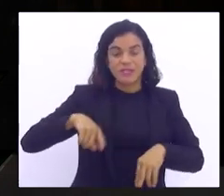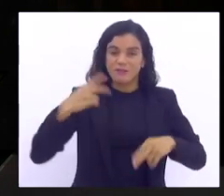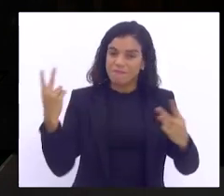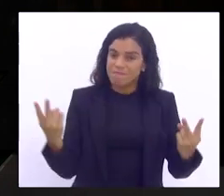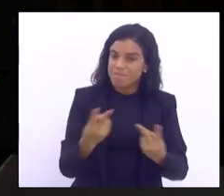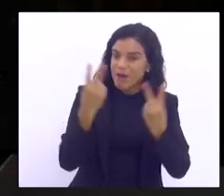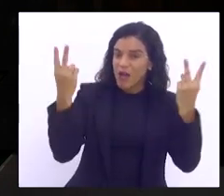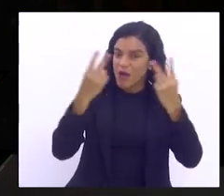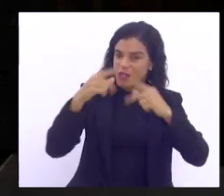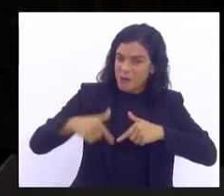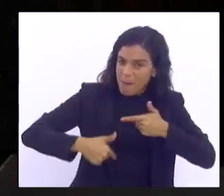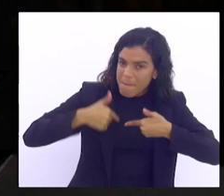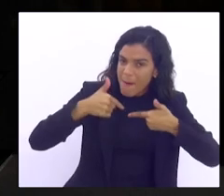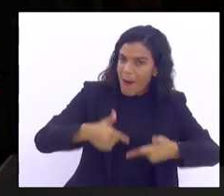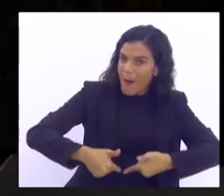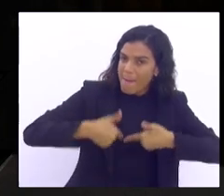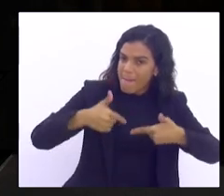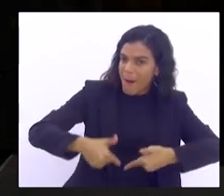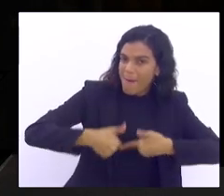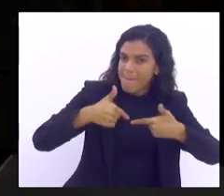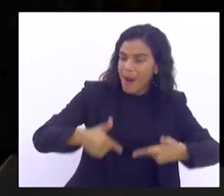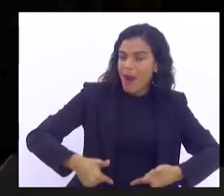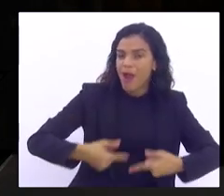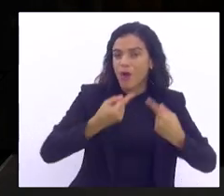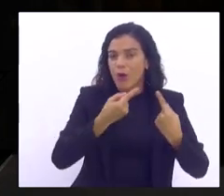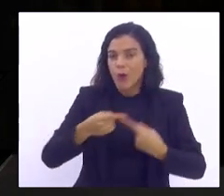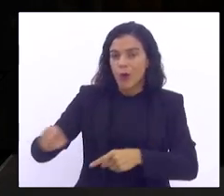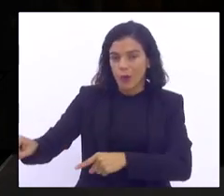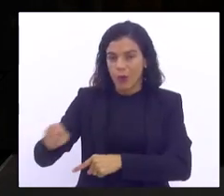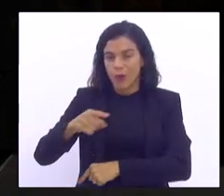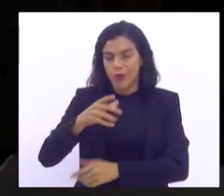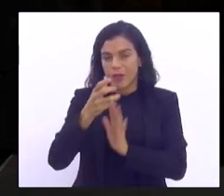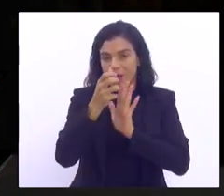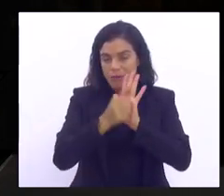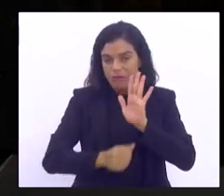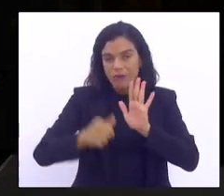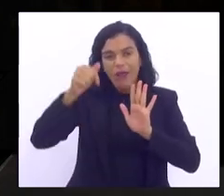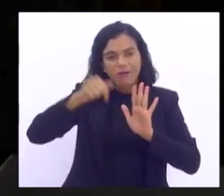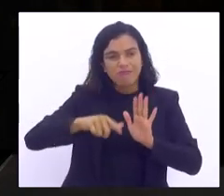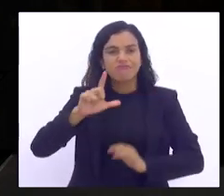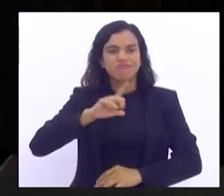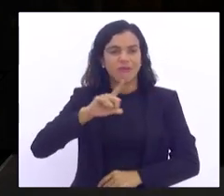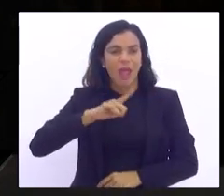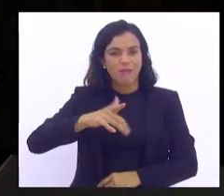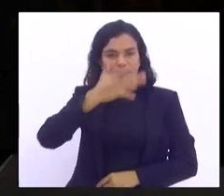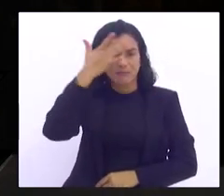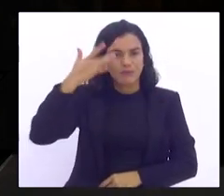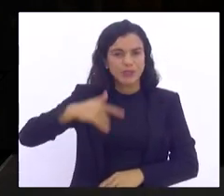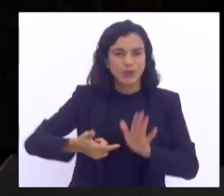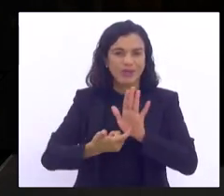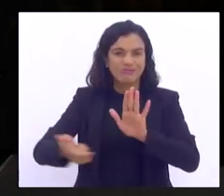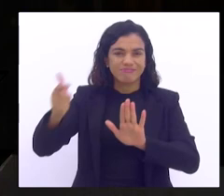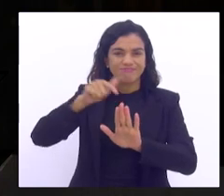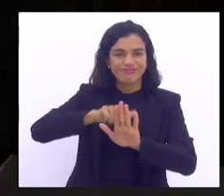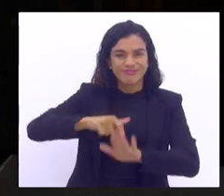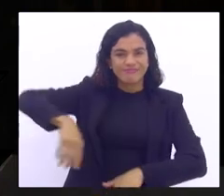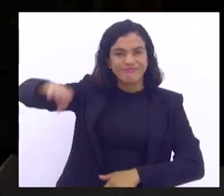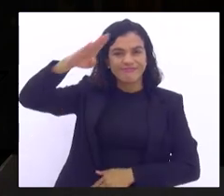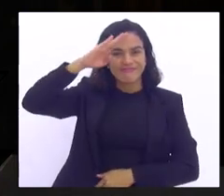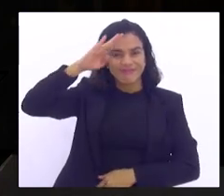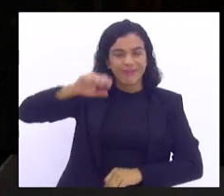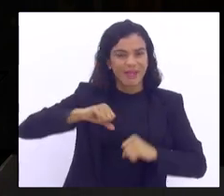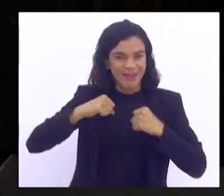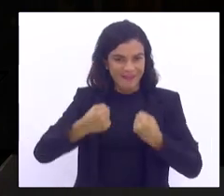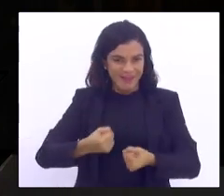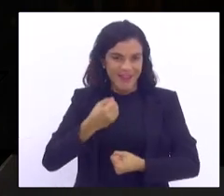atuantes na defesa da vida e no combate ao aborto. Tenho certeza que aqui nós temos soldados que estão nessas trincheiras da defesa da vida. E